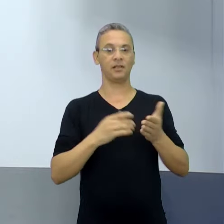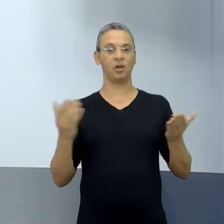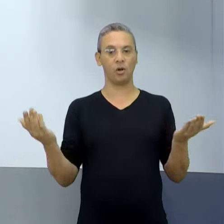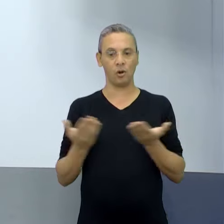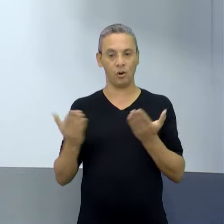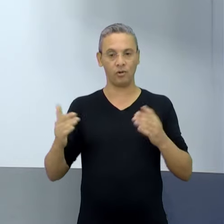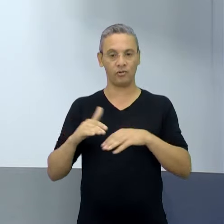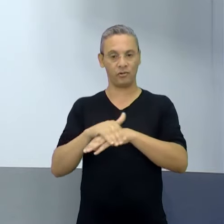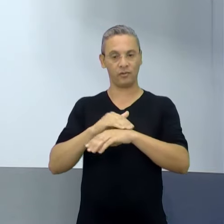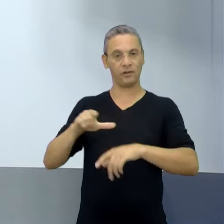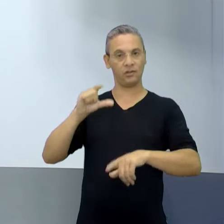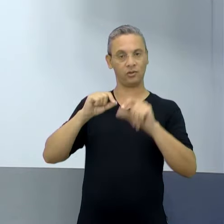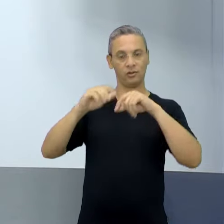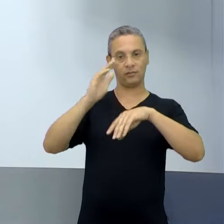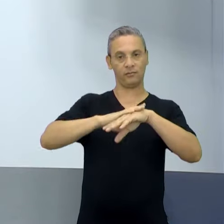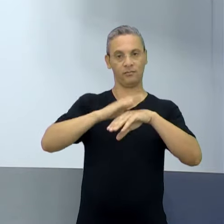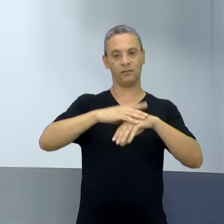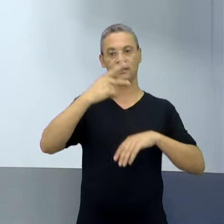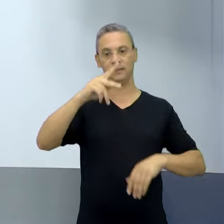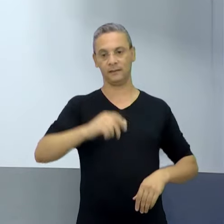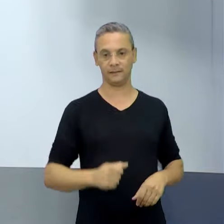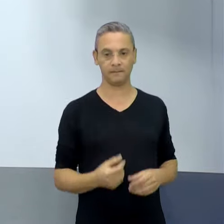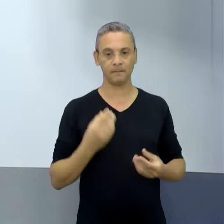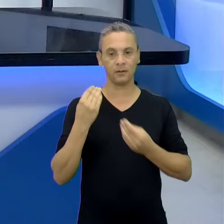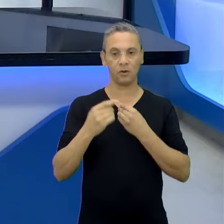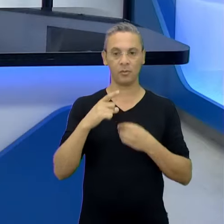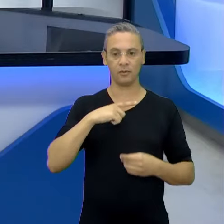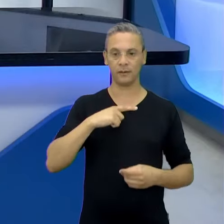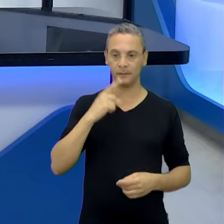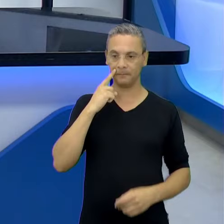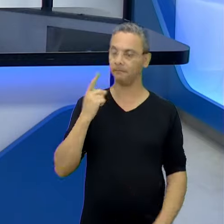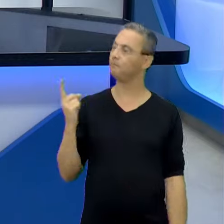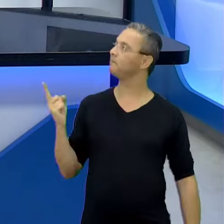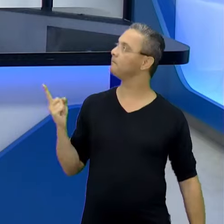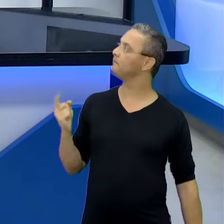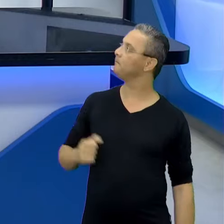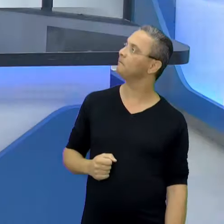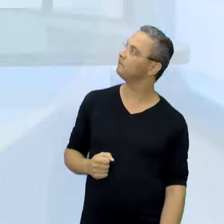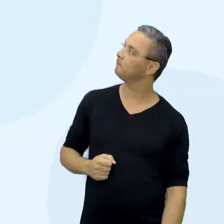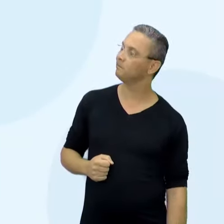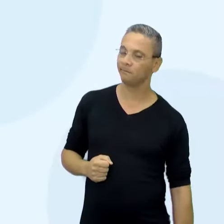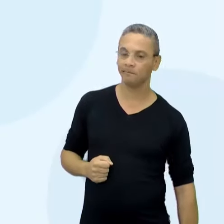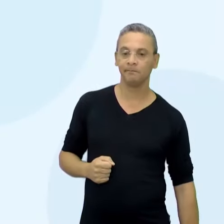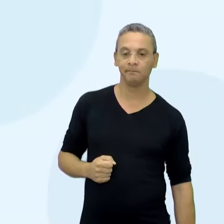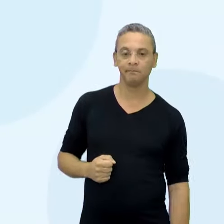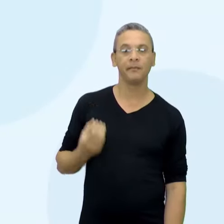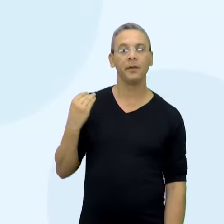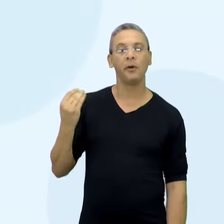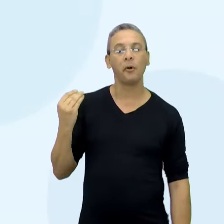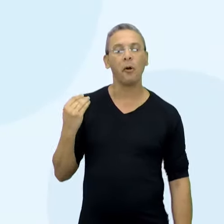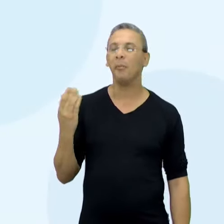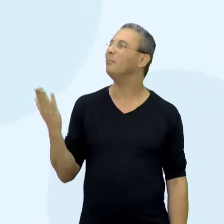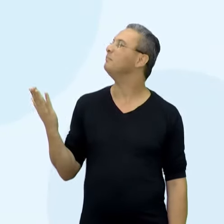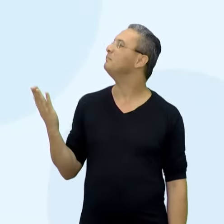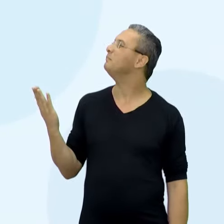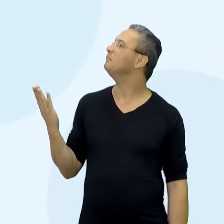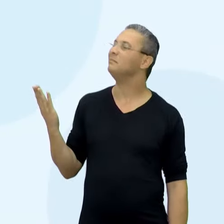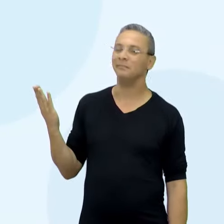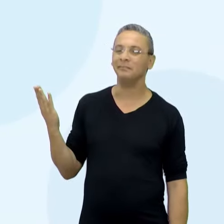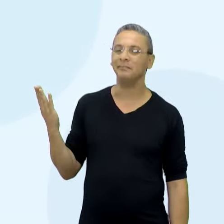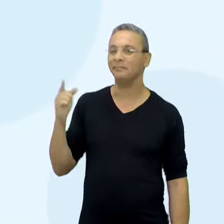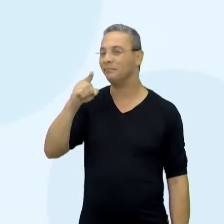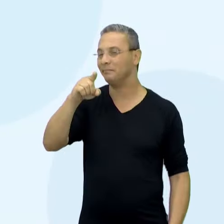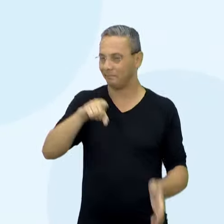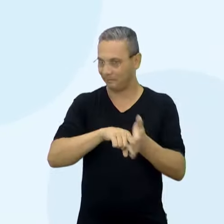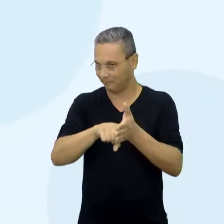hoje selecionar para o seu diário de bordo. Como funciona? Pode colocar na tela mais uma vez, olha só. Lâmpada compacta e lâmpada fluorescente